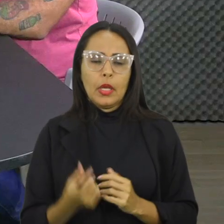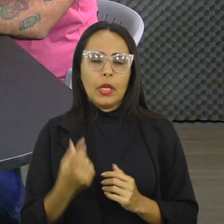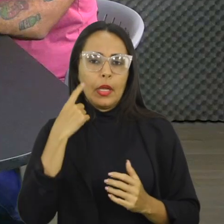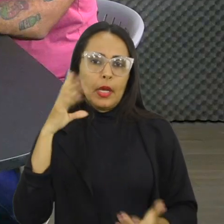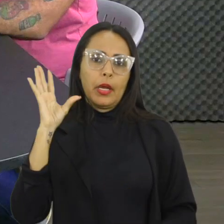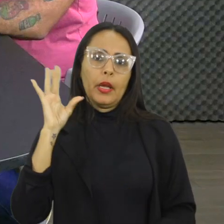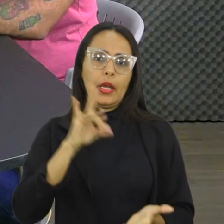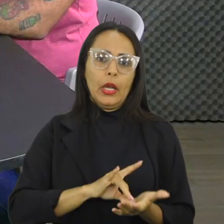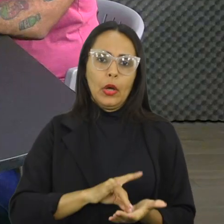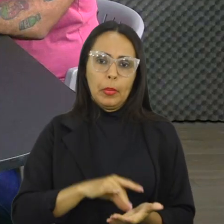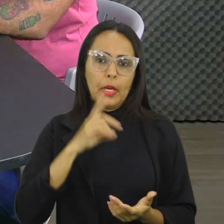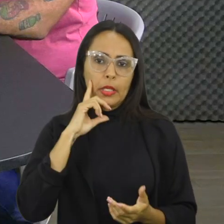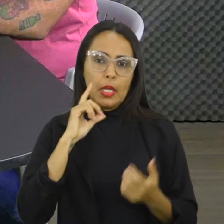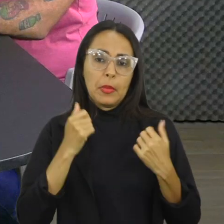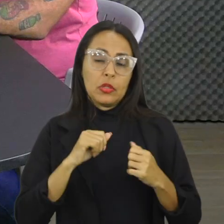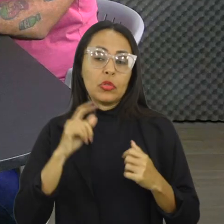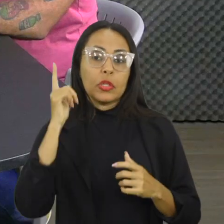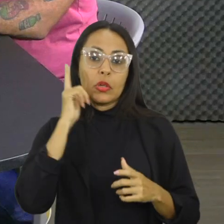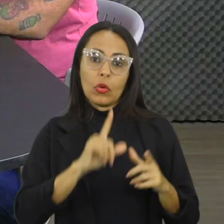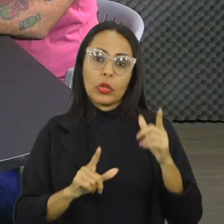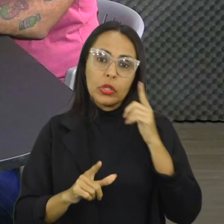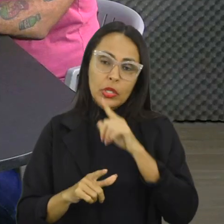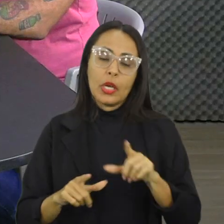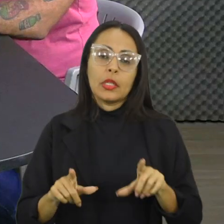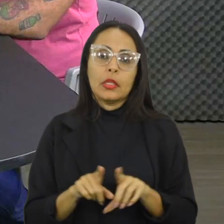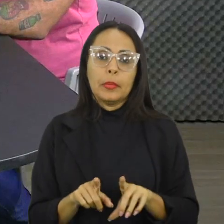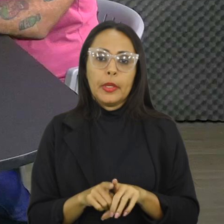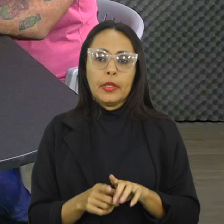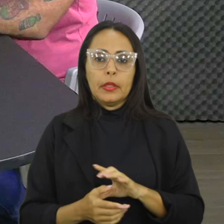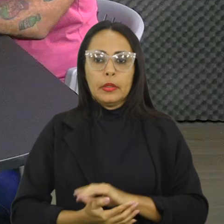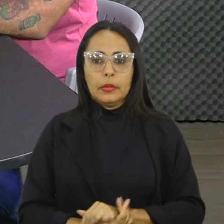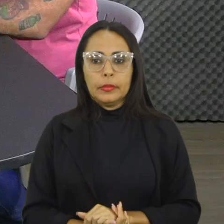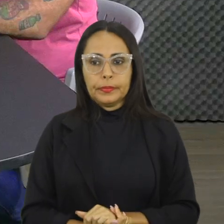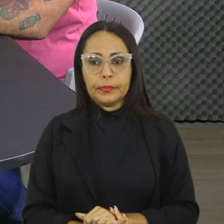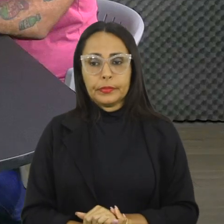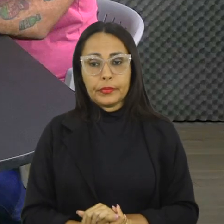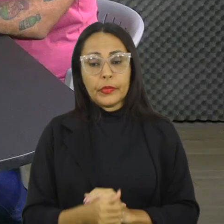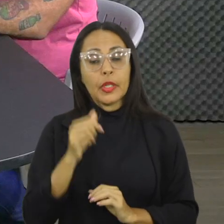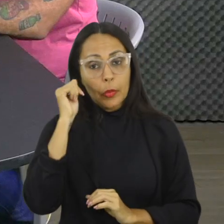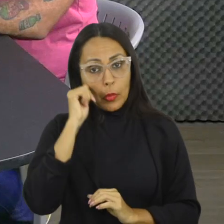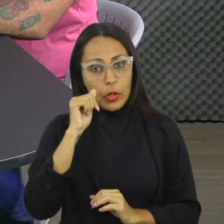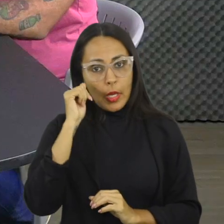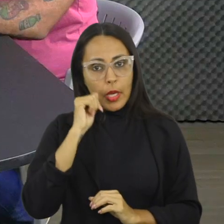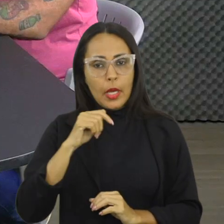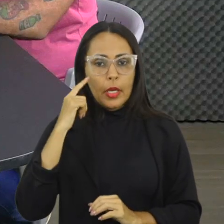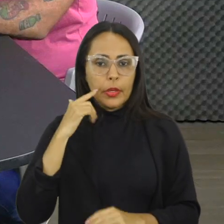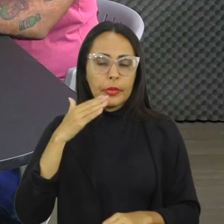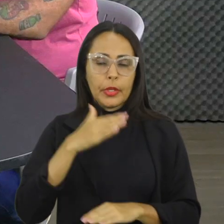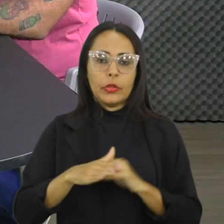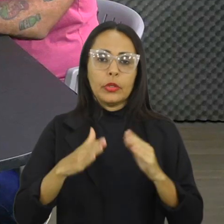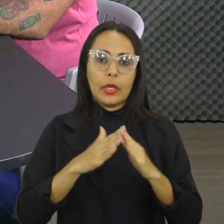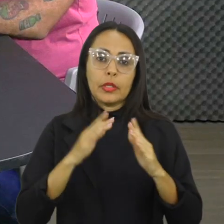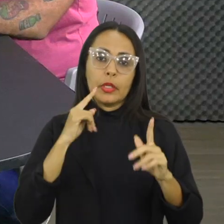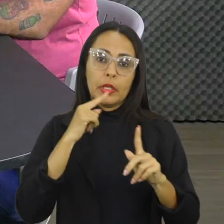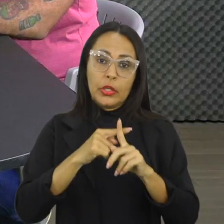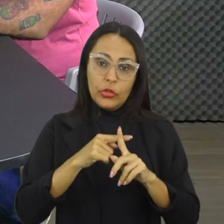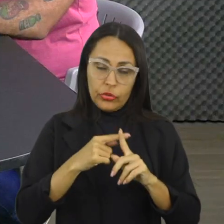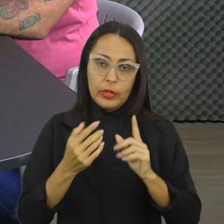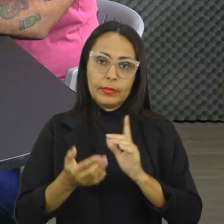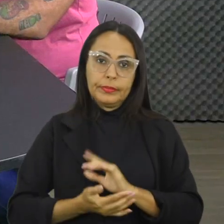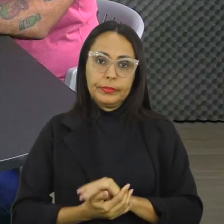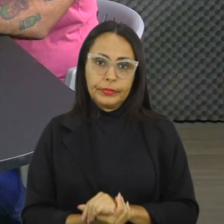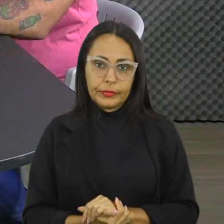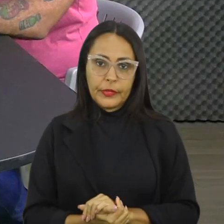realmente, ela precisou ser conquistada de várias formas aí. E mulher, dentro da igreja presbiteriana, que